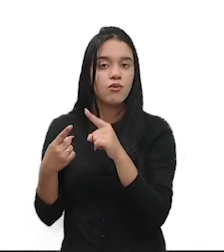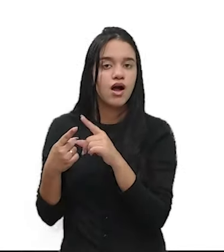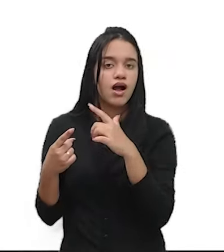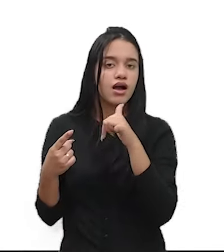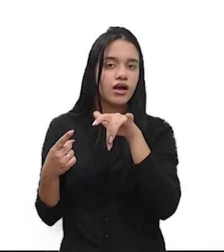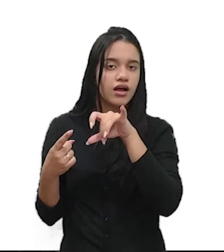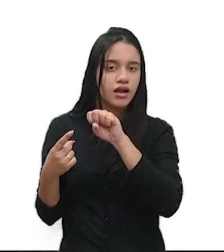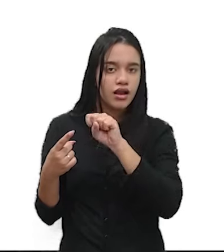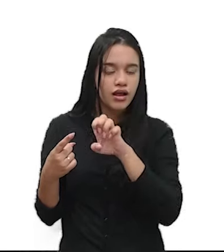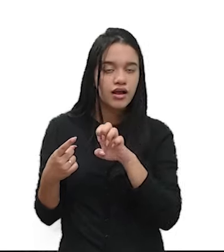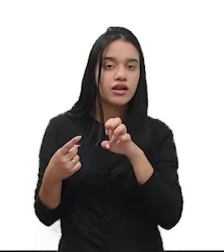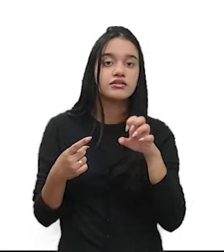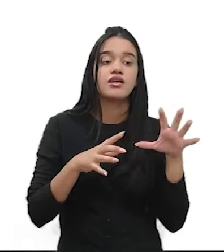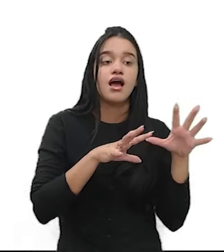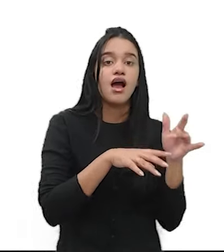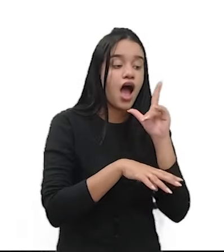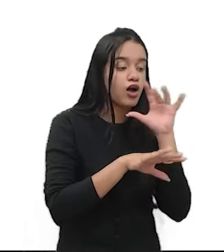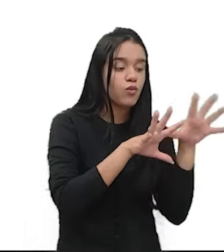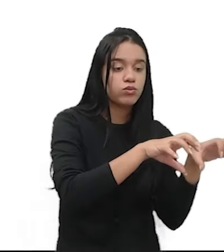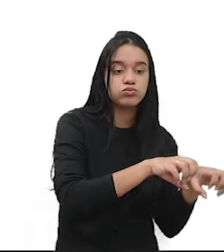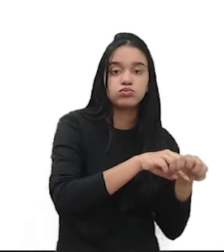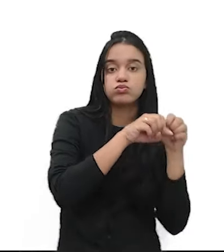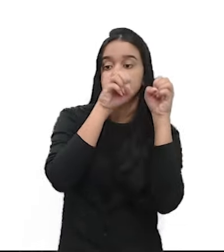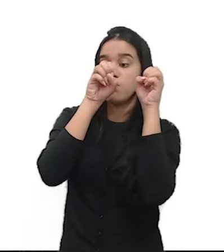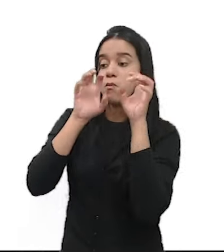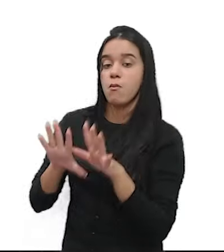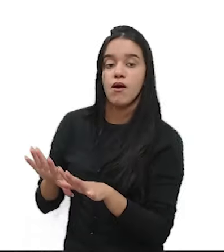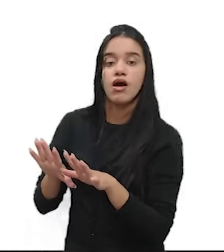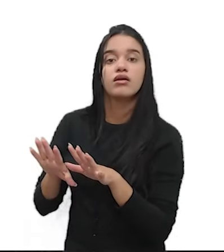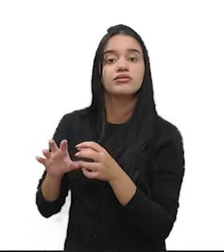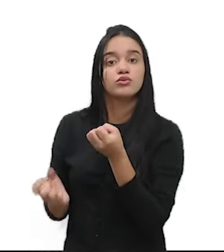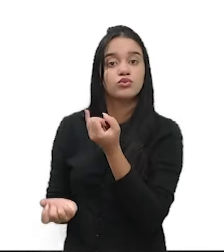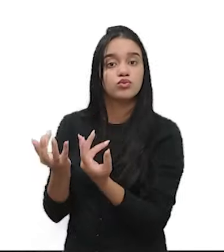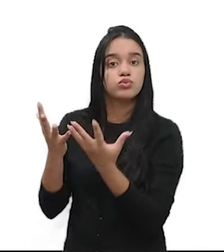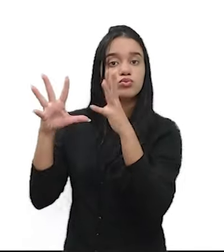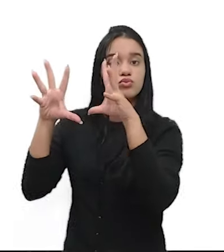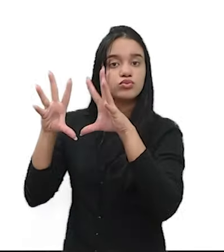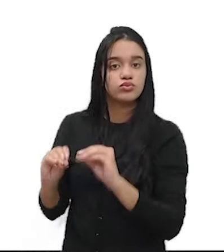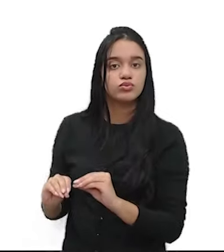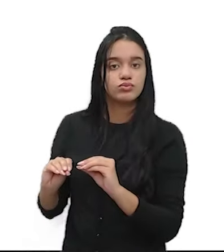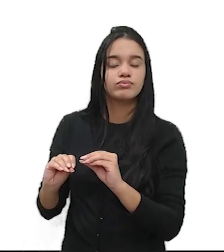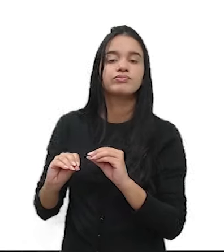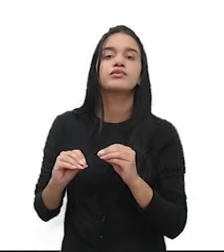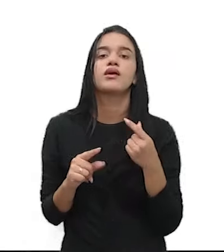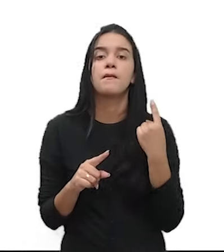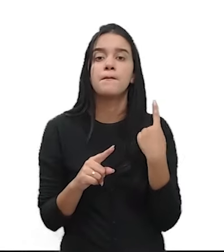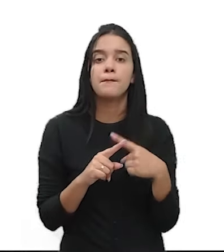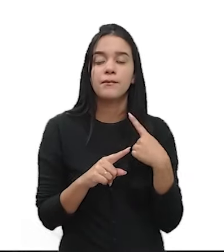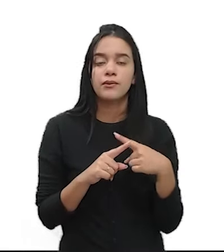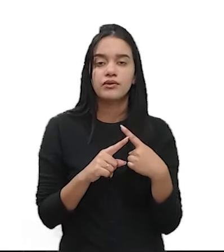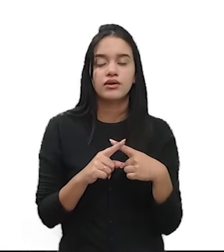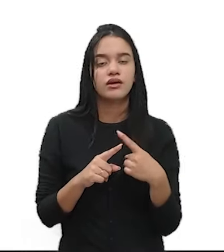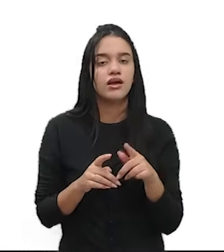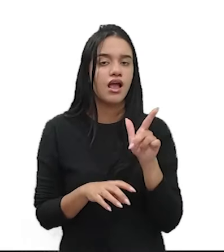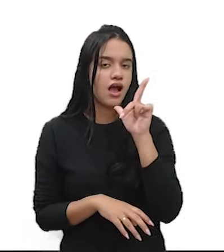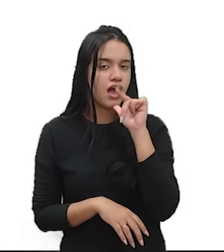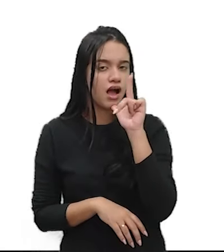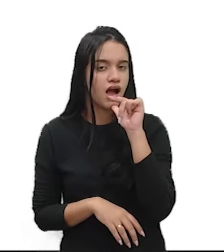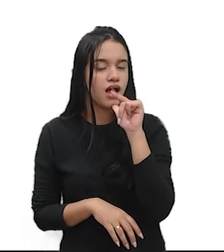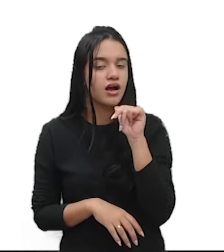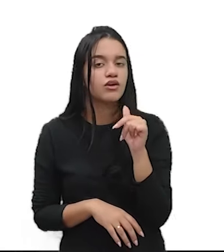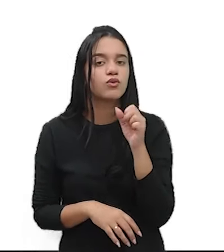vai resfriar aquele material que está em combustão por quê Porque a água ela